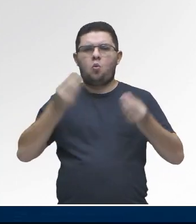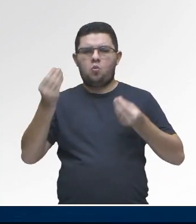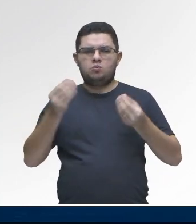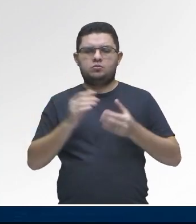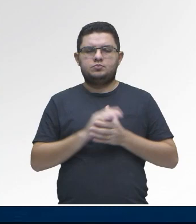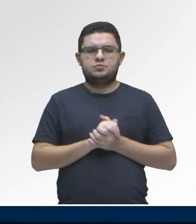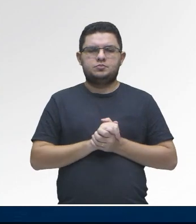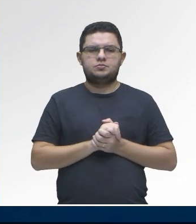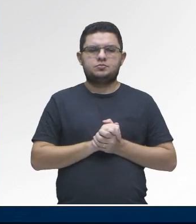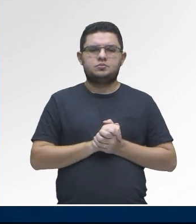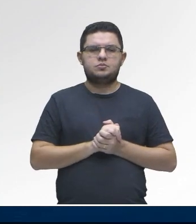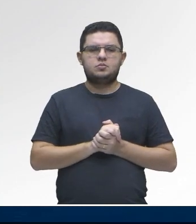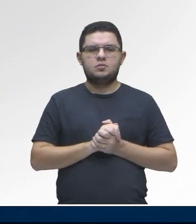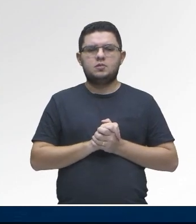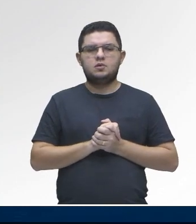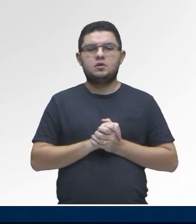fração